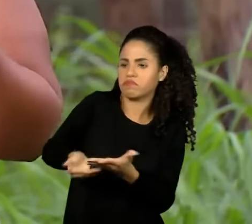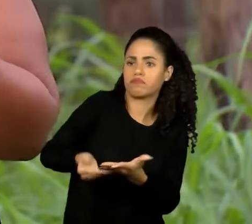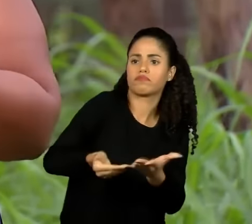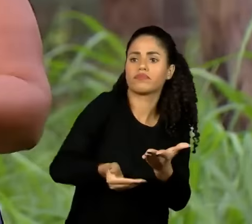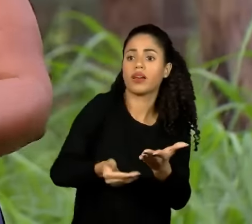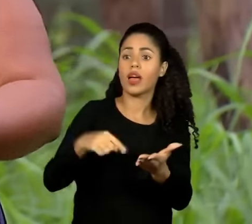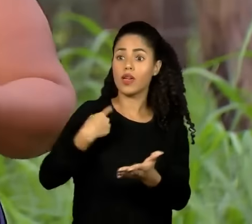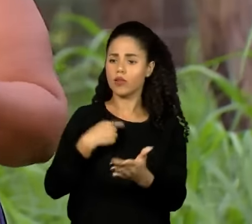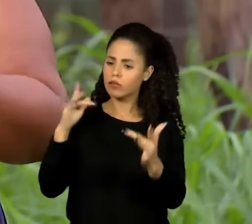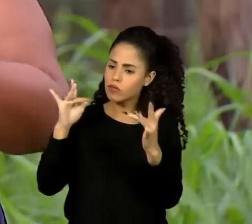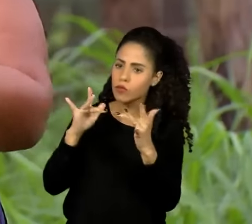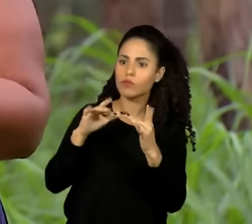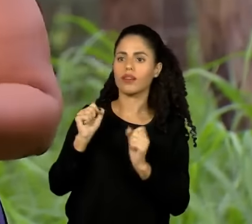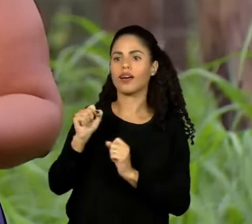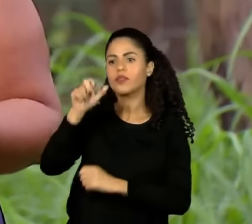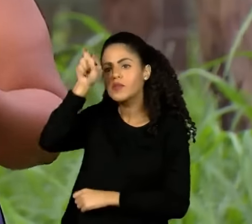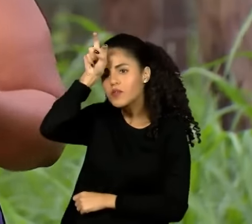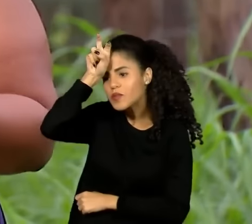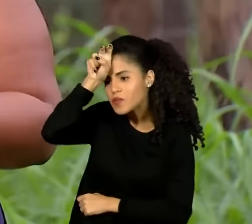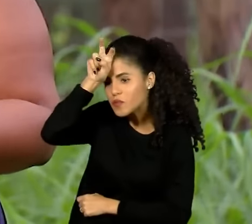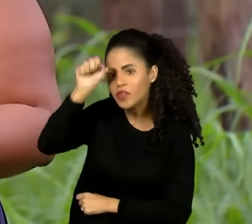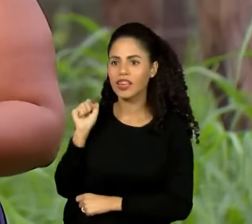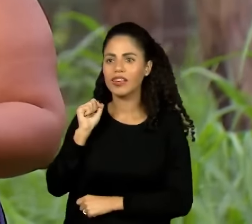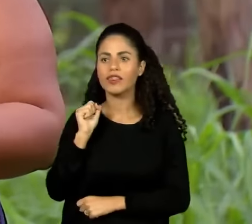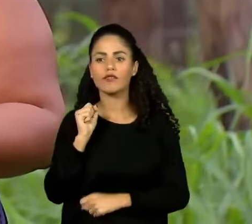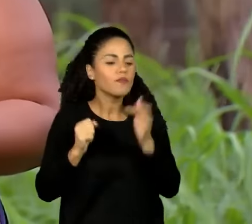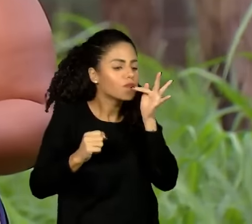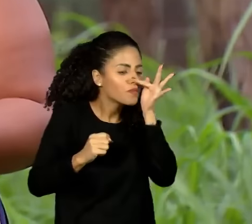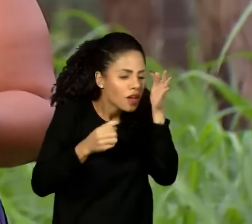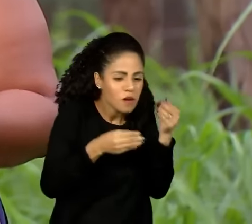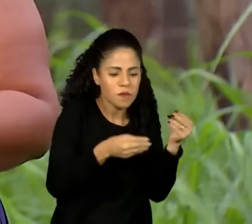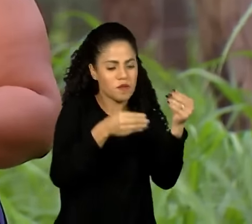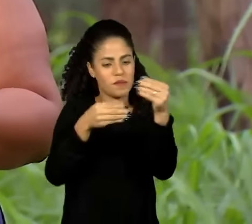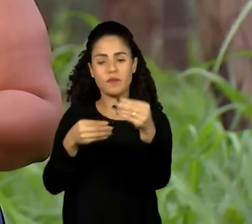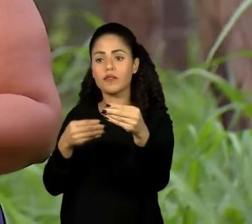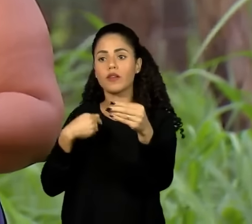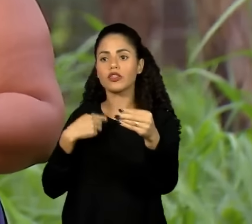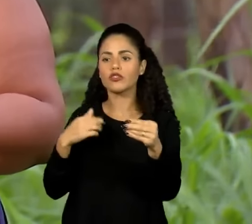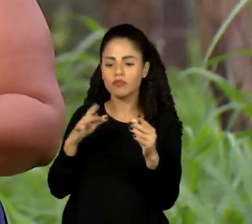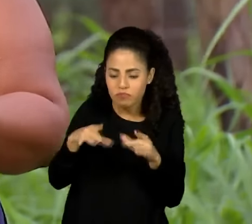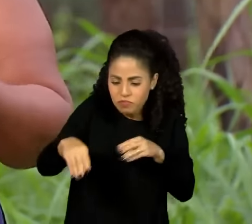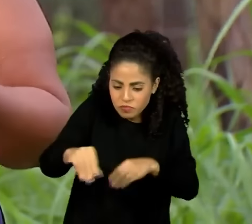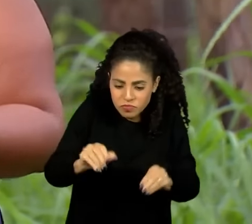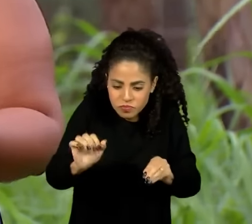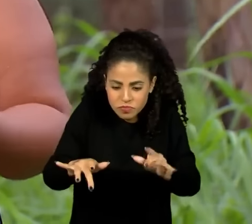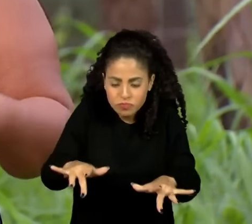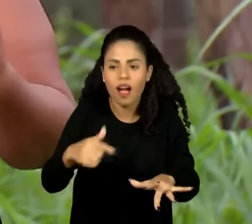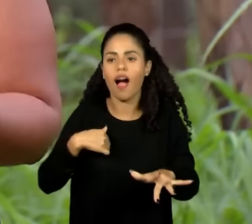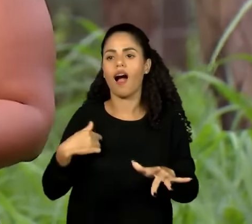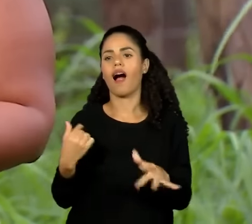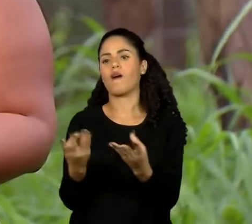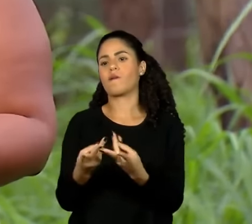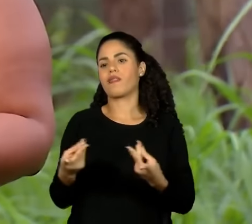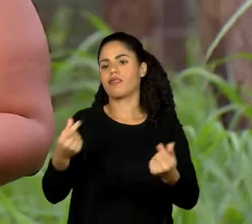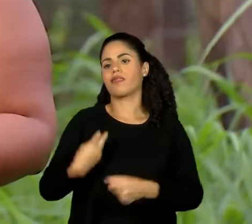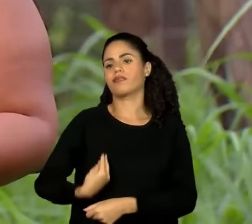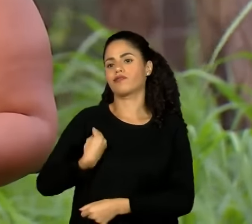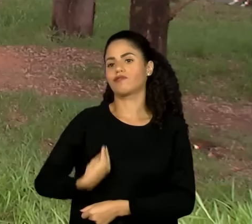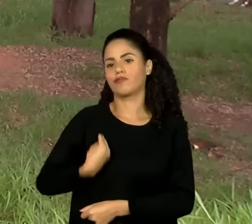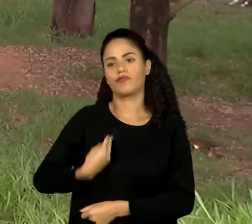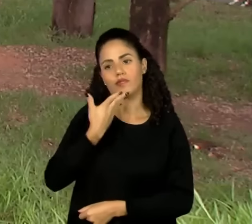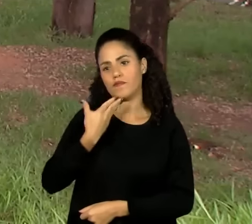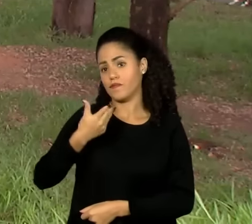contato com a formiga, contato com a folha, contato com a terra, a gente ganha uma qualidade de vida que o concreto e as paredes não nos